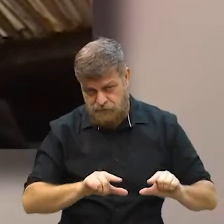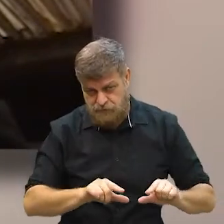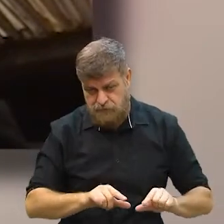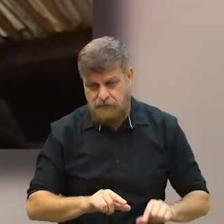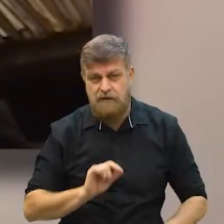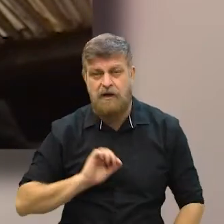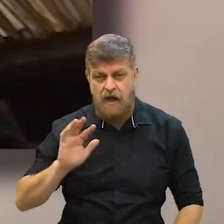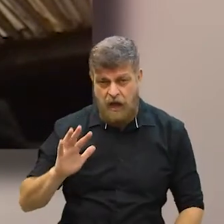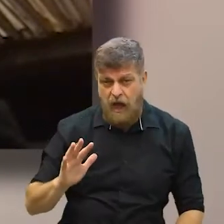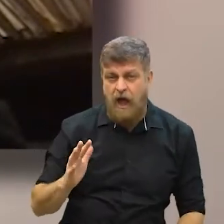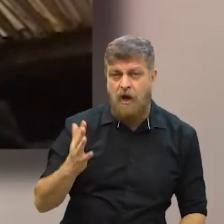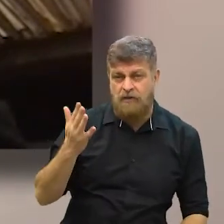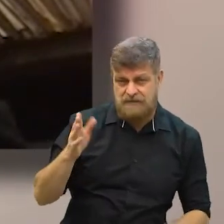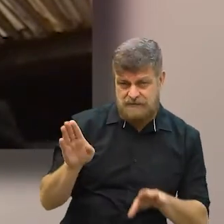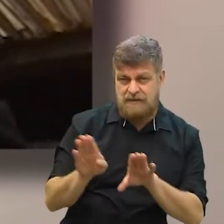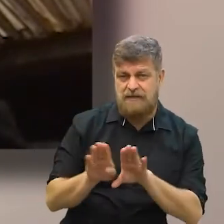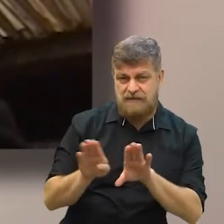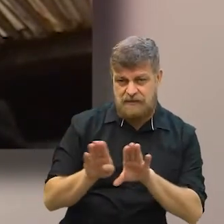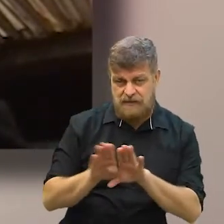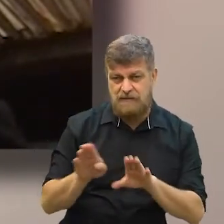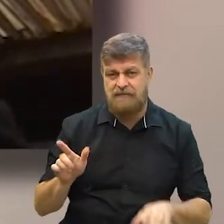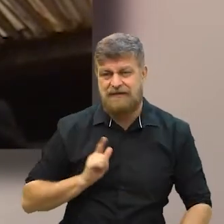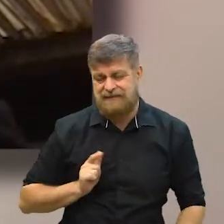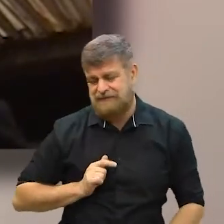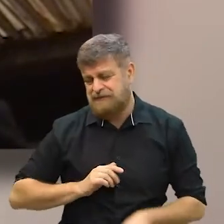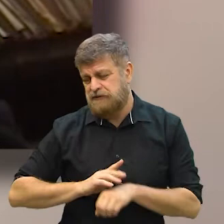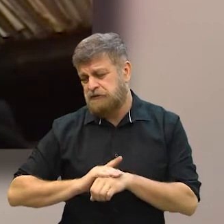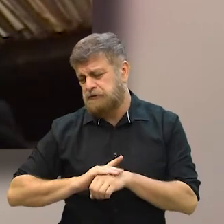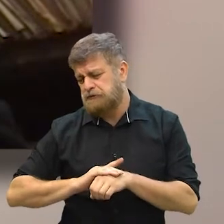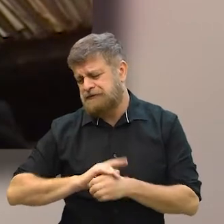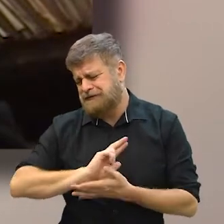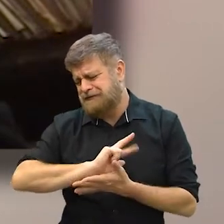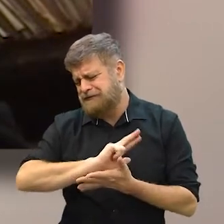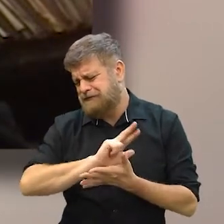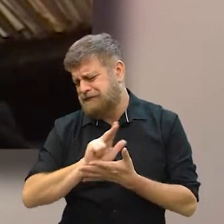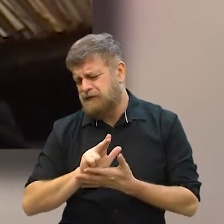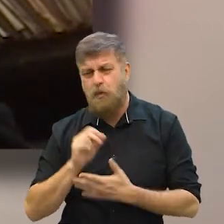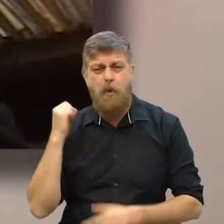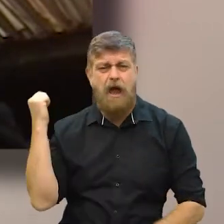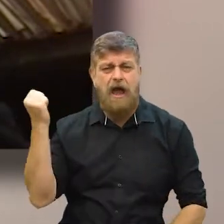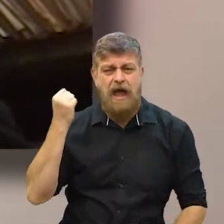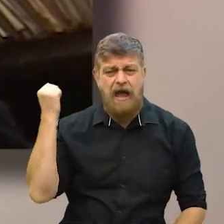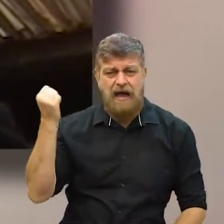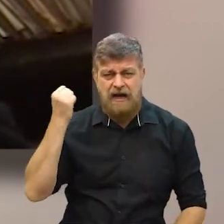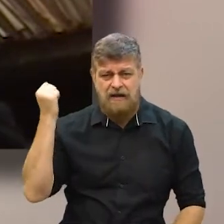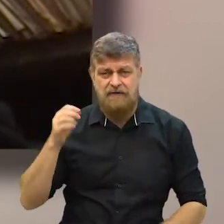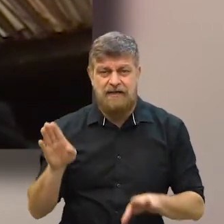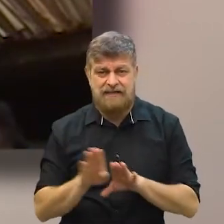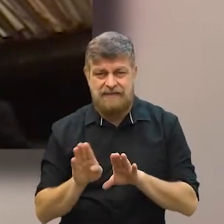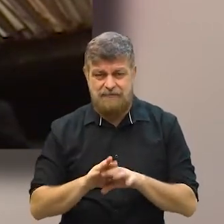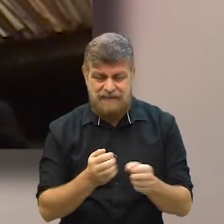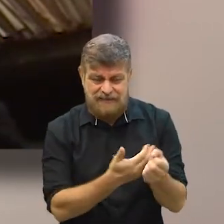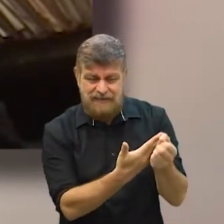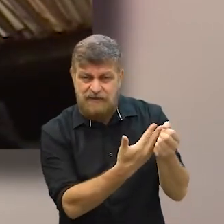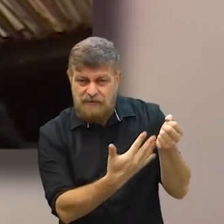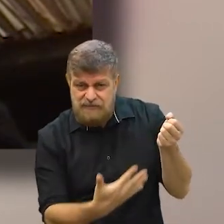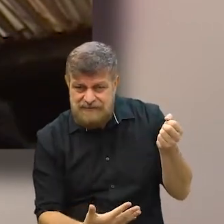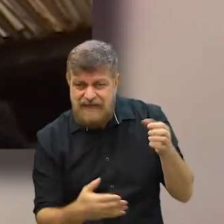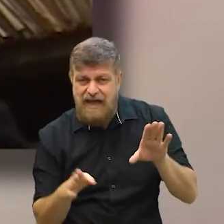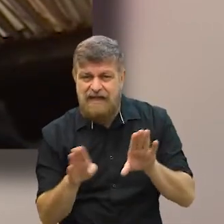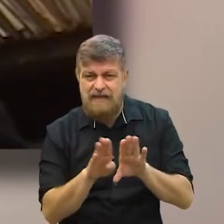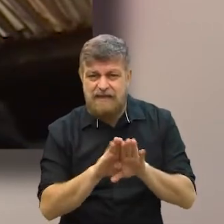pela AIDS pode levar a doenças oportunistas oncológicas graves, oncológicas